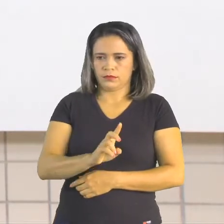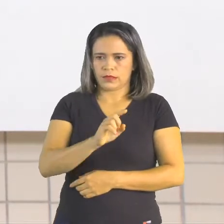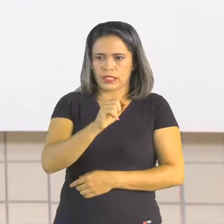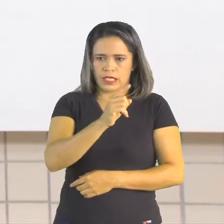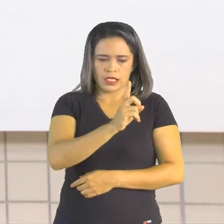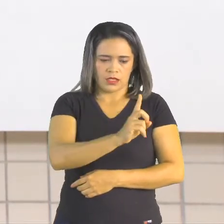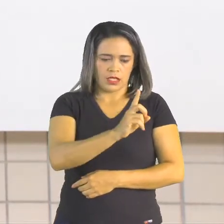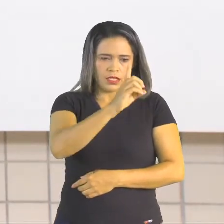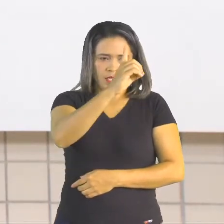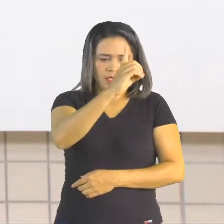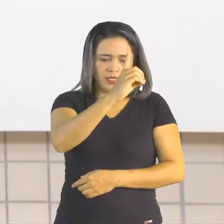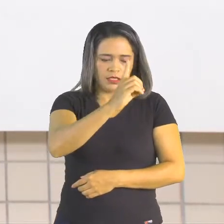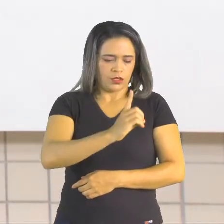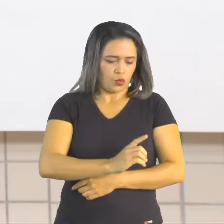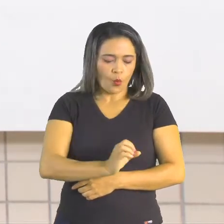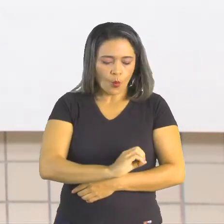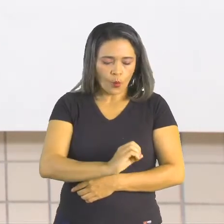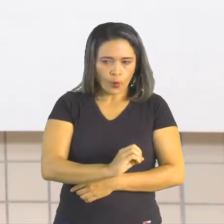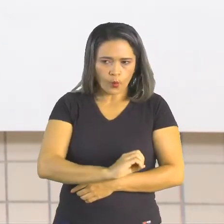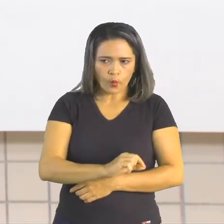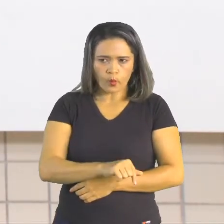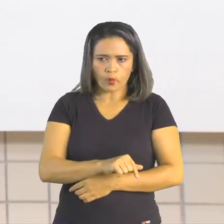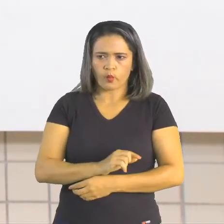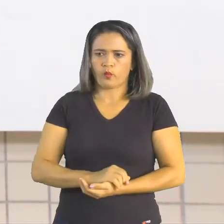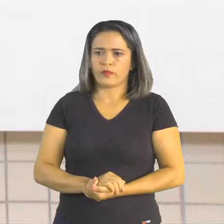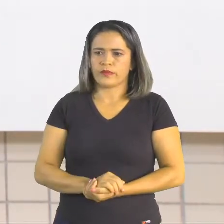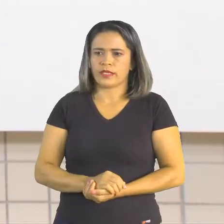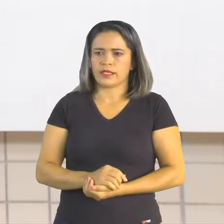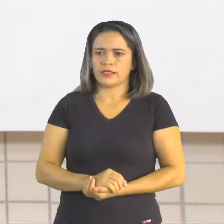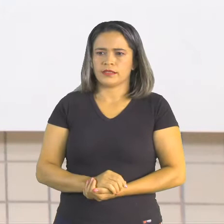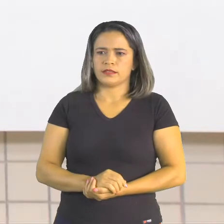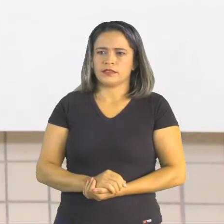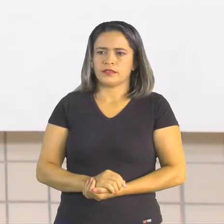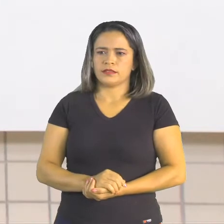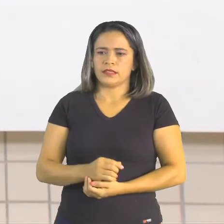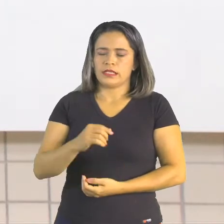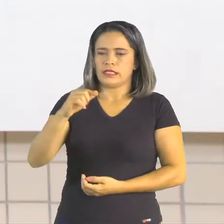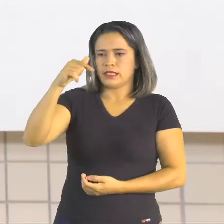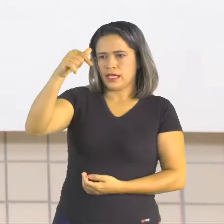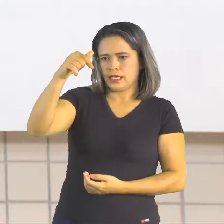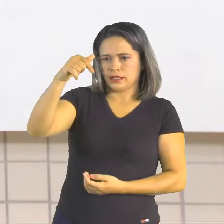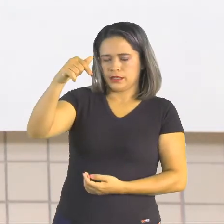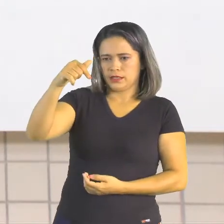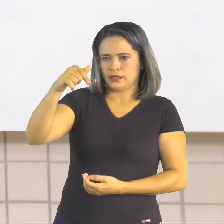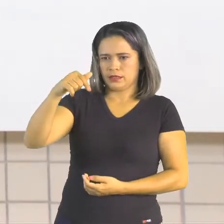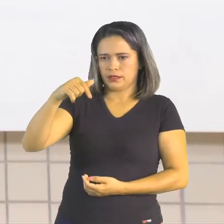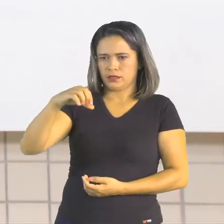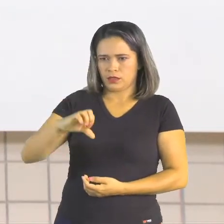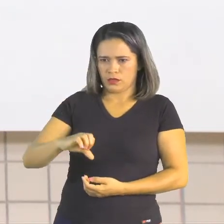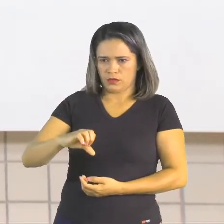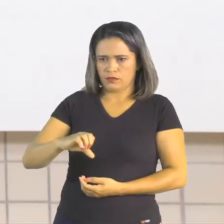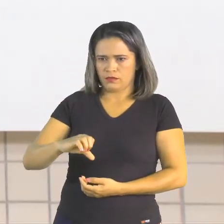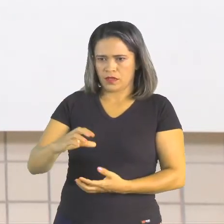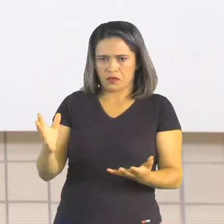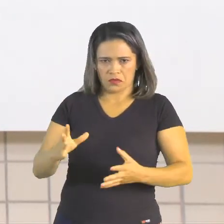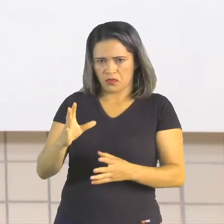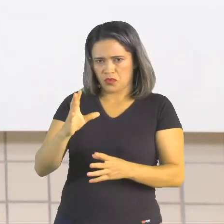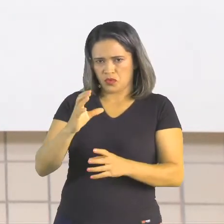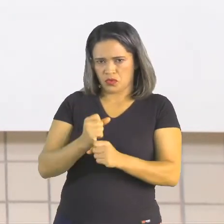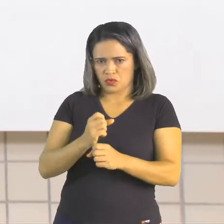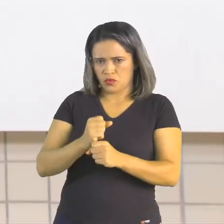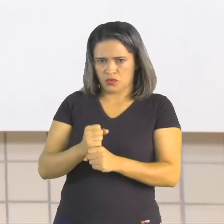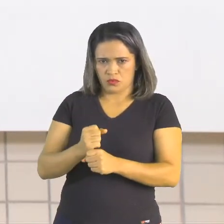tenho dezena. 7 décimos, 9 décimos. Vamos fazer a soma normalmente